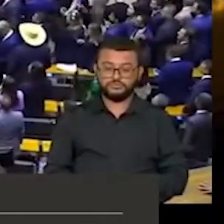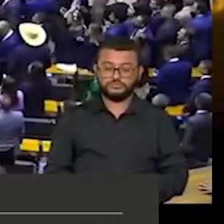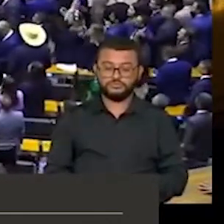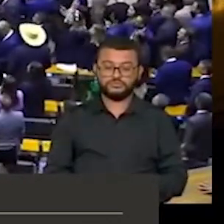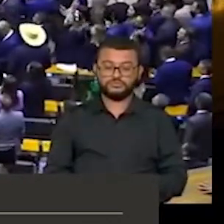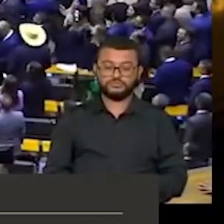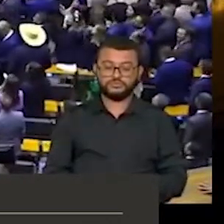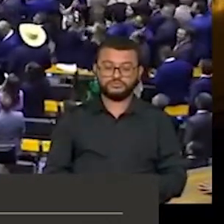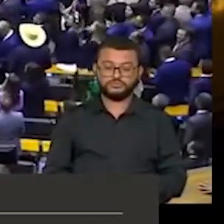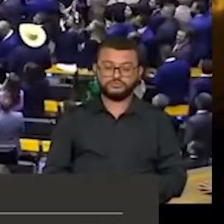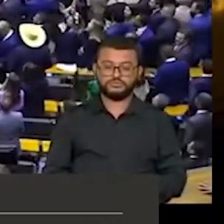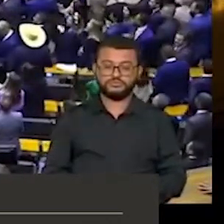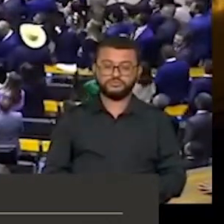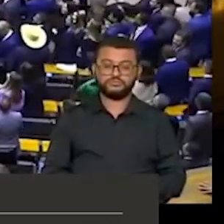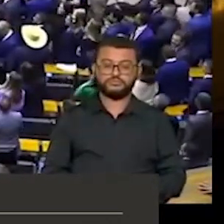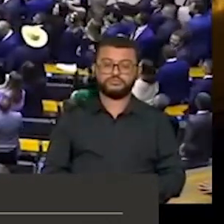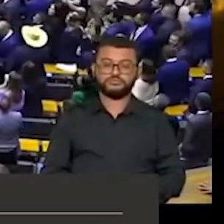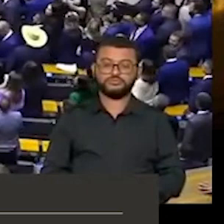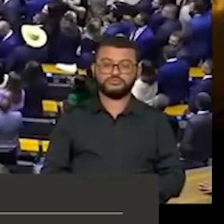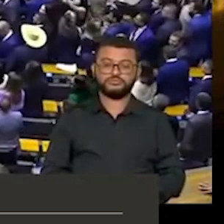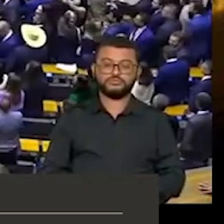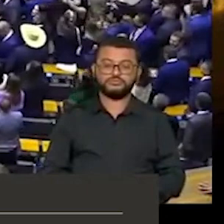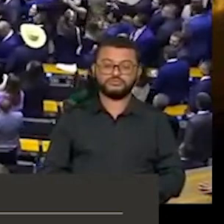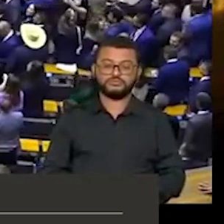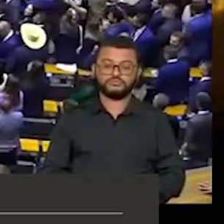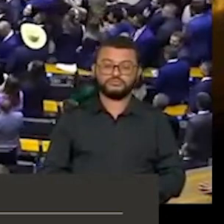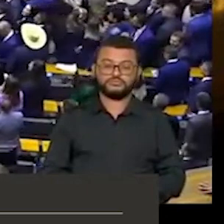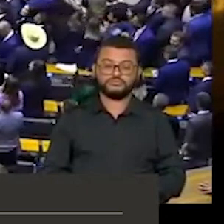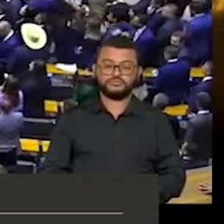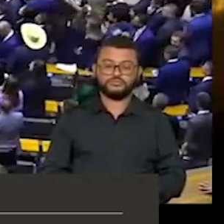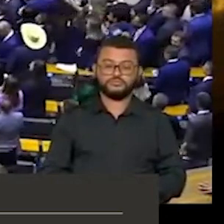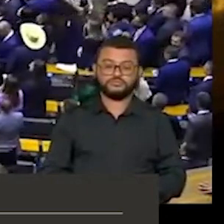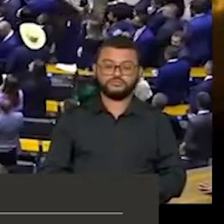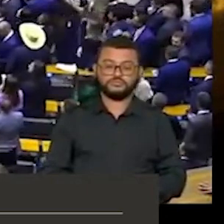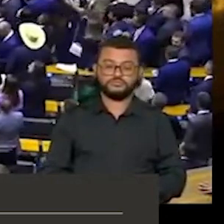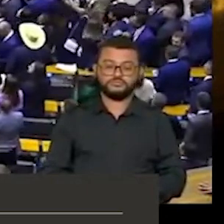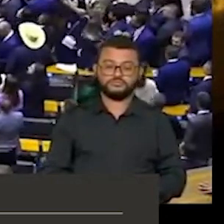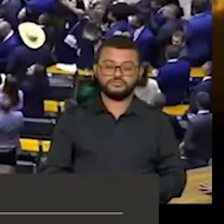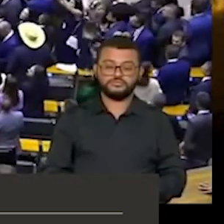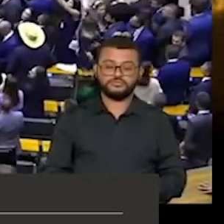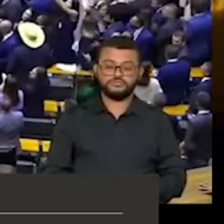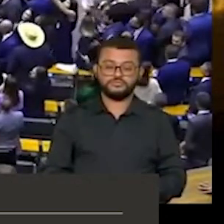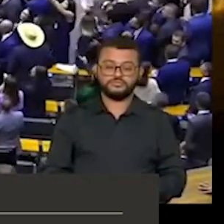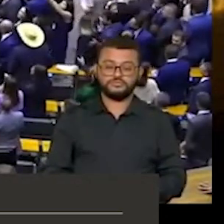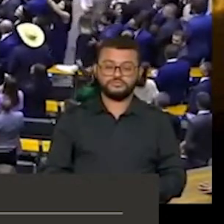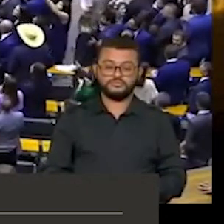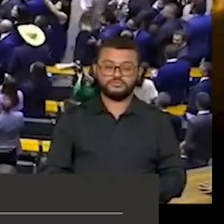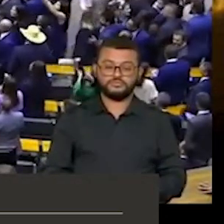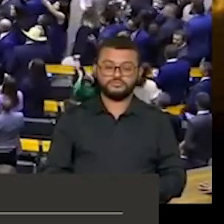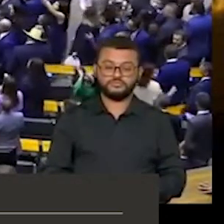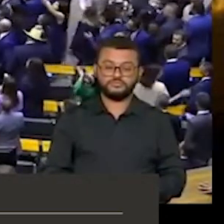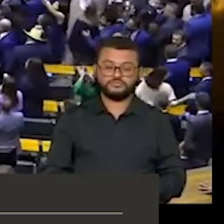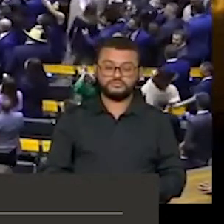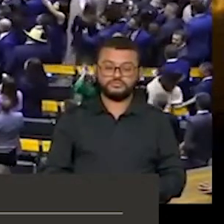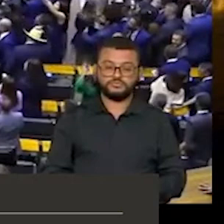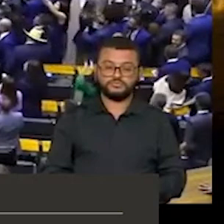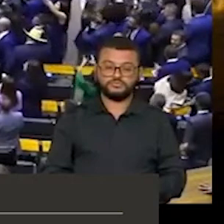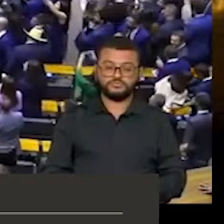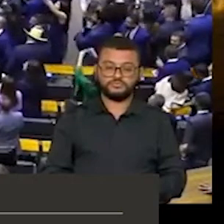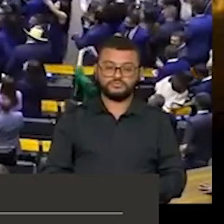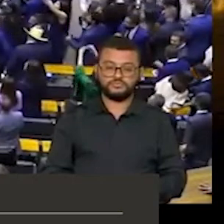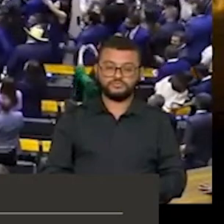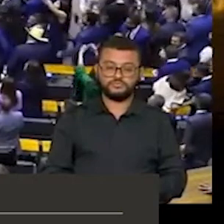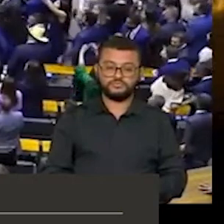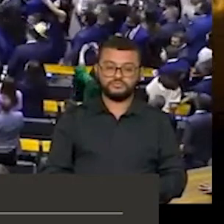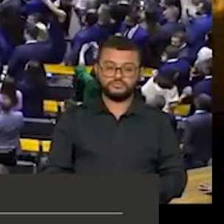sim é possível refazê-la e é o mínimo que possa acontecer a gente viu Artur Lira comemorando ali parecendo que estava num bloco de carnaval ali naquela